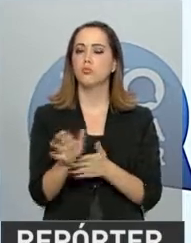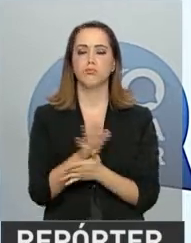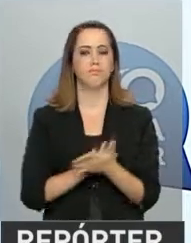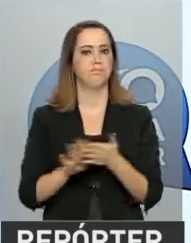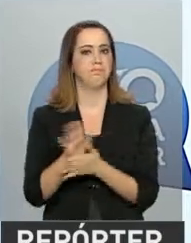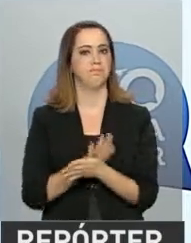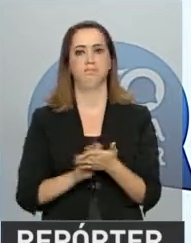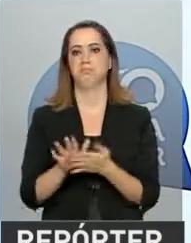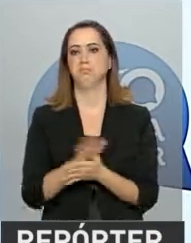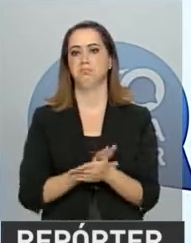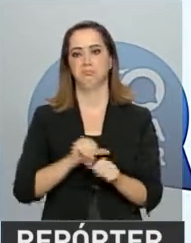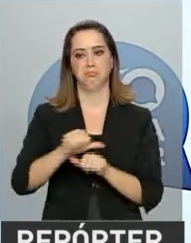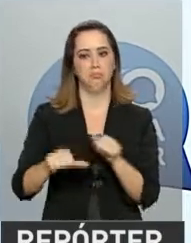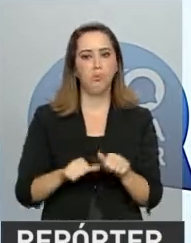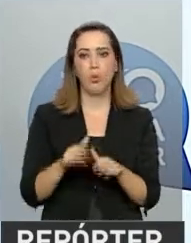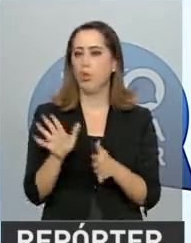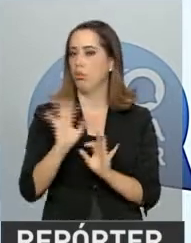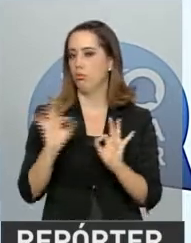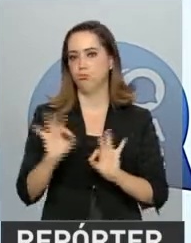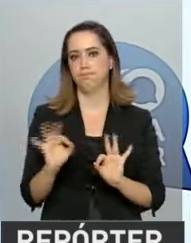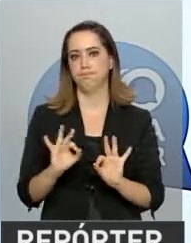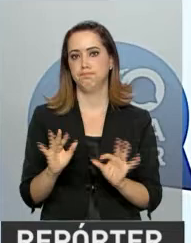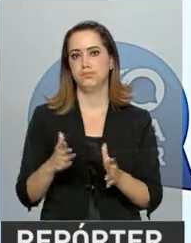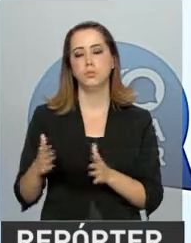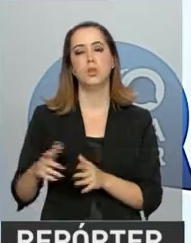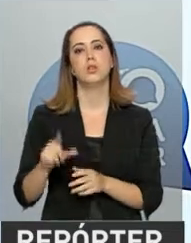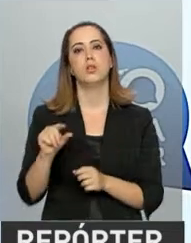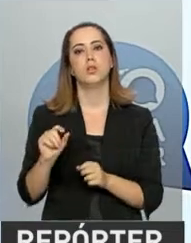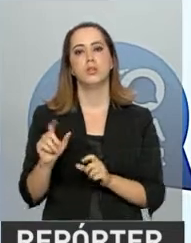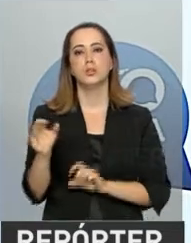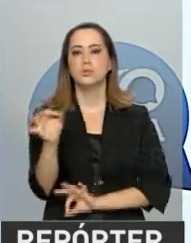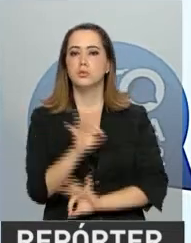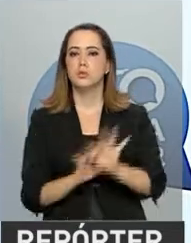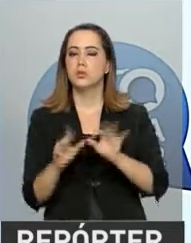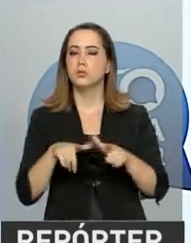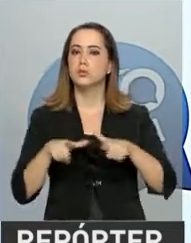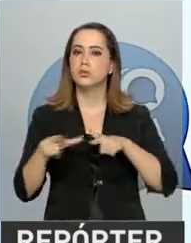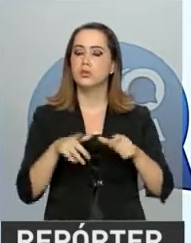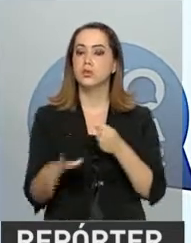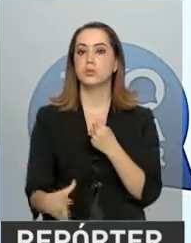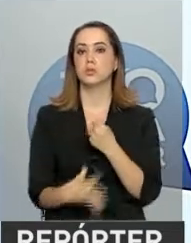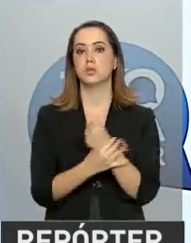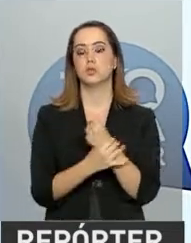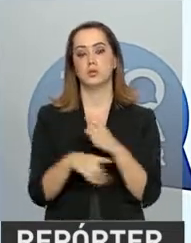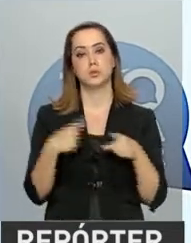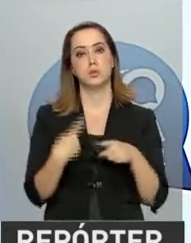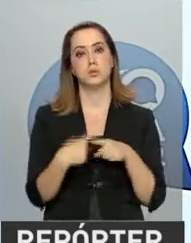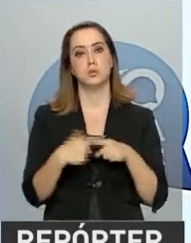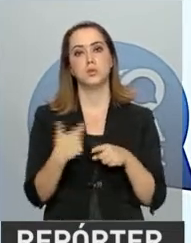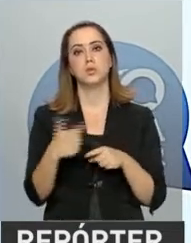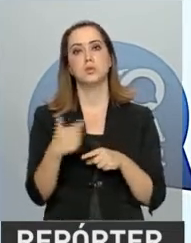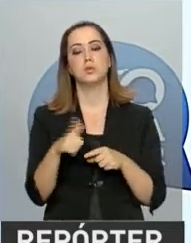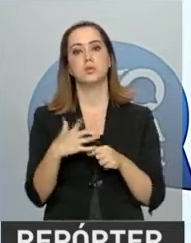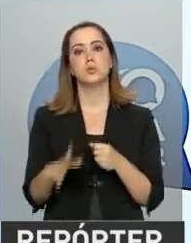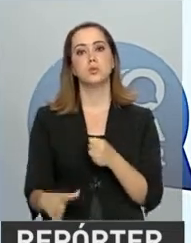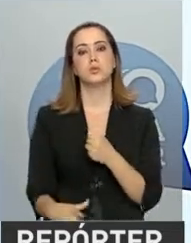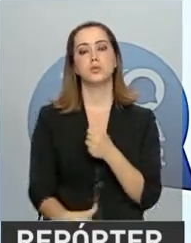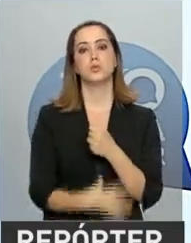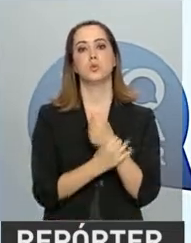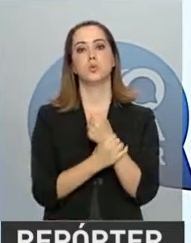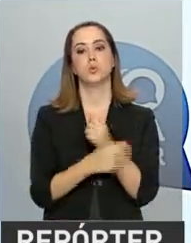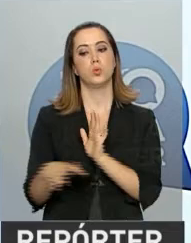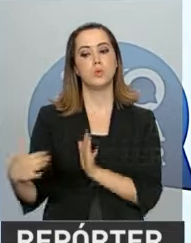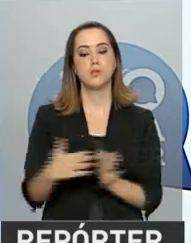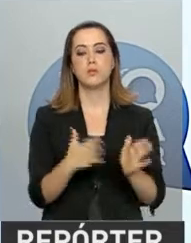no esquema de segurança. Segundo o ministro, os agentes da força não fazem a segurança das ruas, mas da entrada